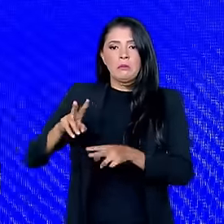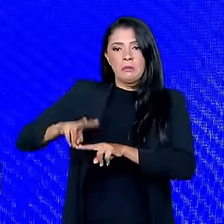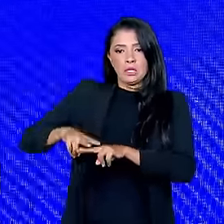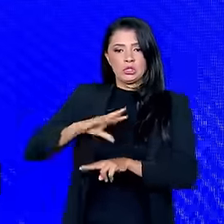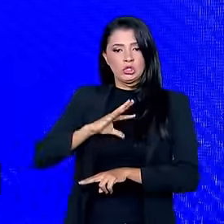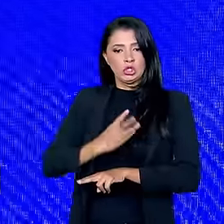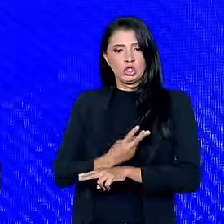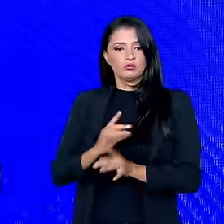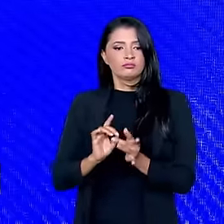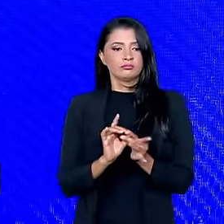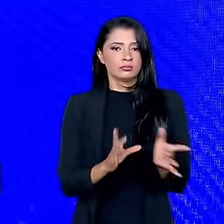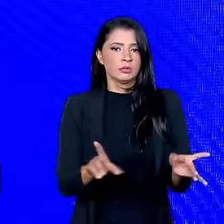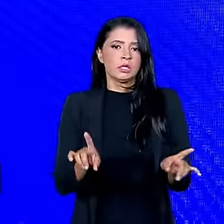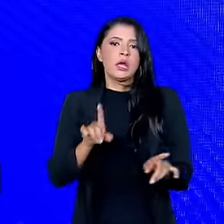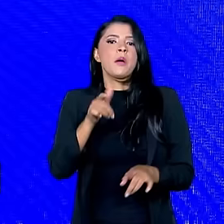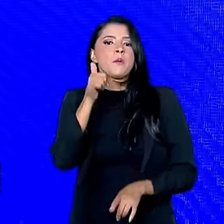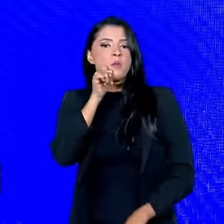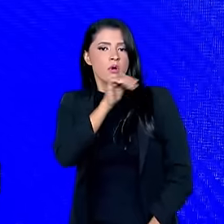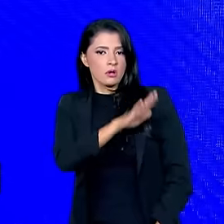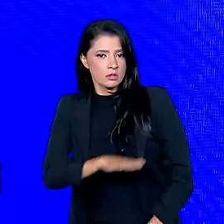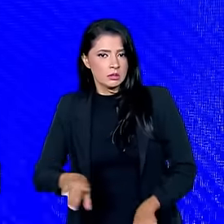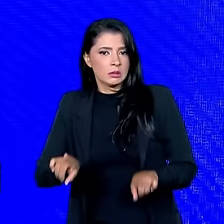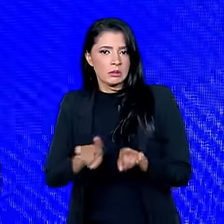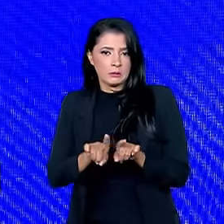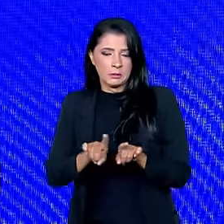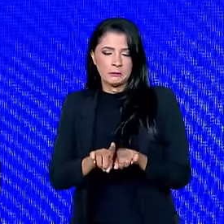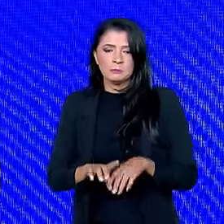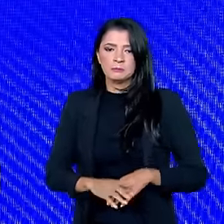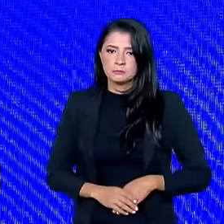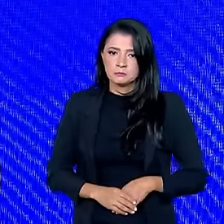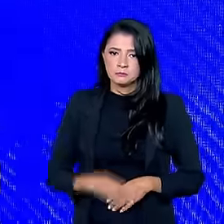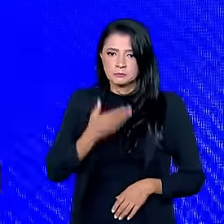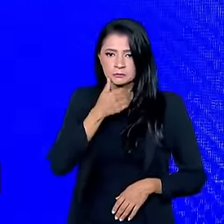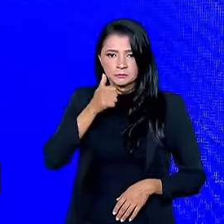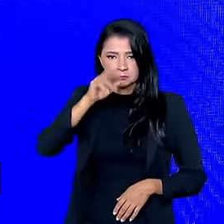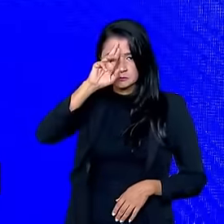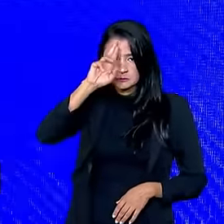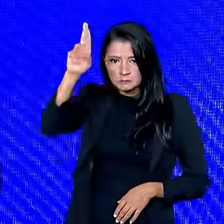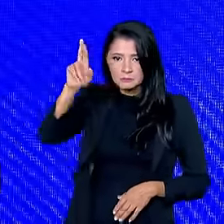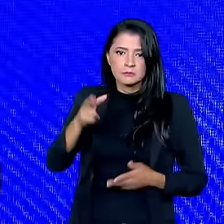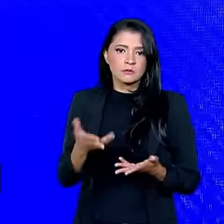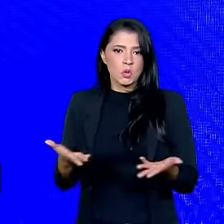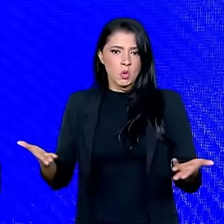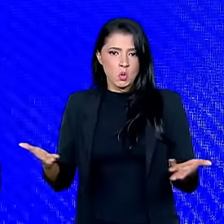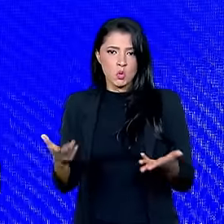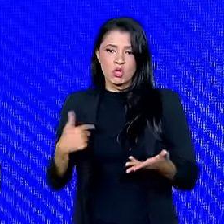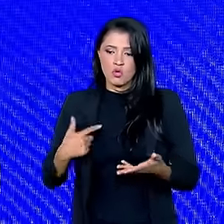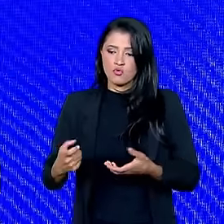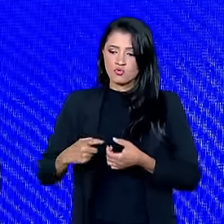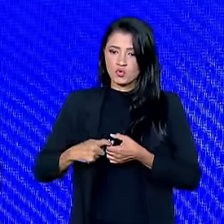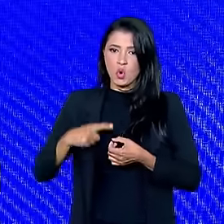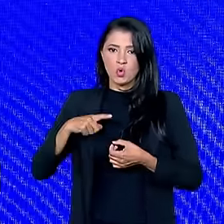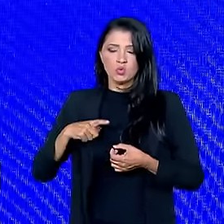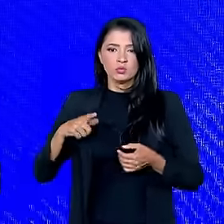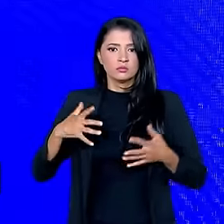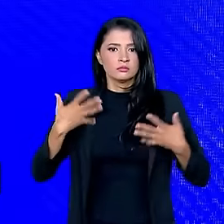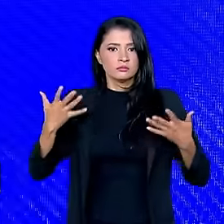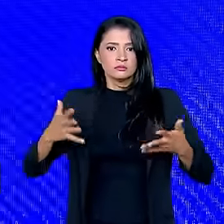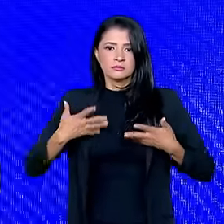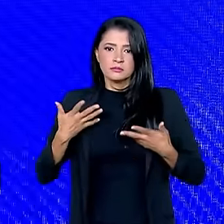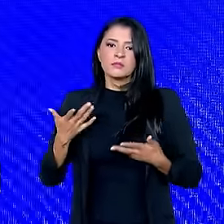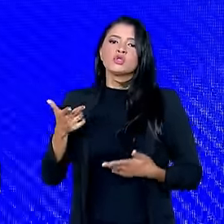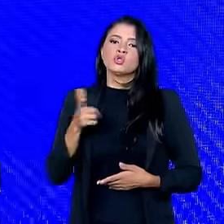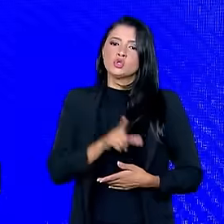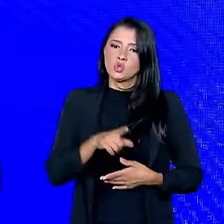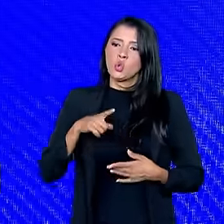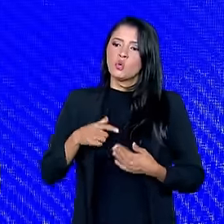palestinos, mulheres e crianças. Senhoras e senhores, hoje retorno com grande alegria para novamente